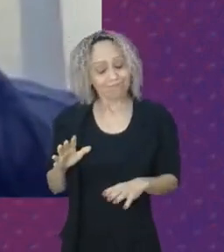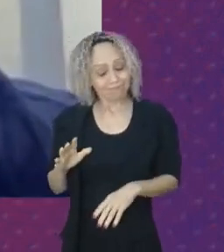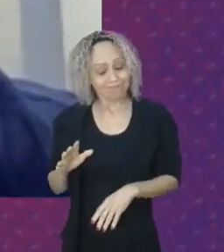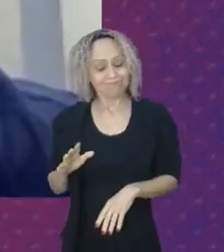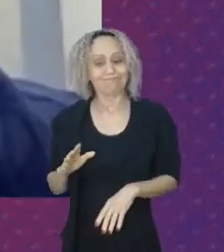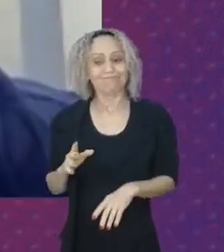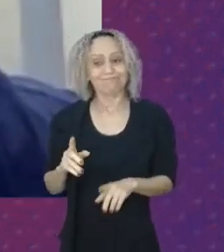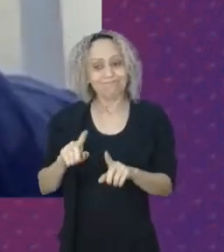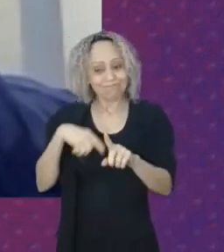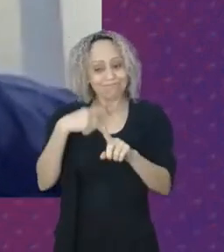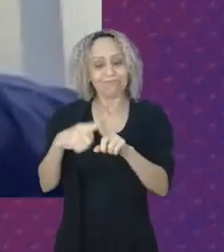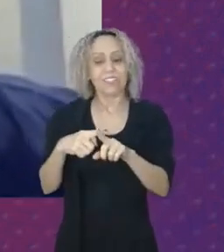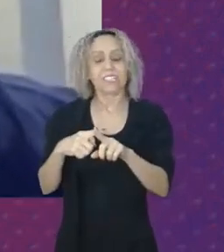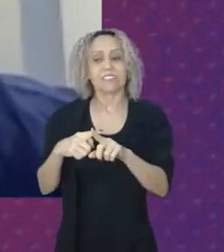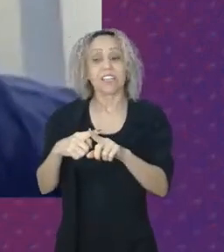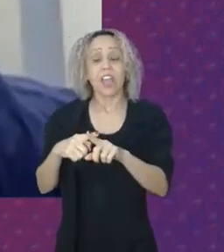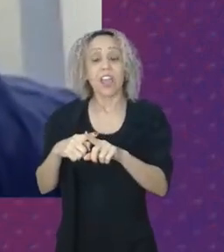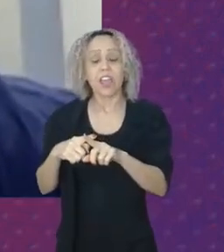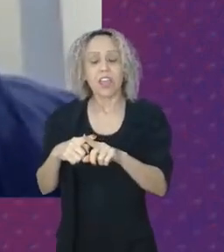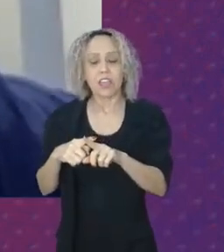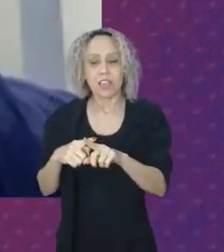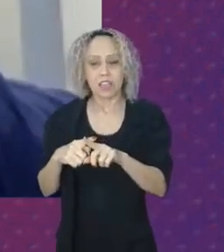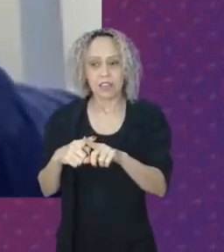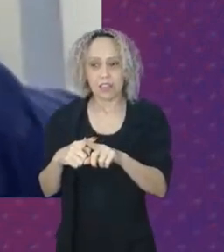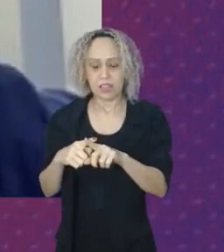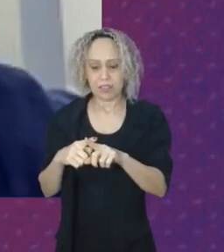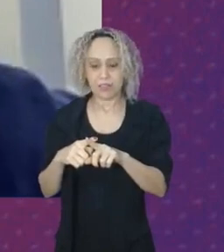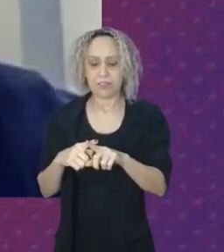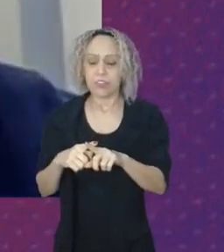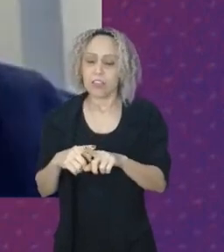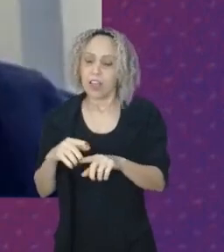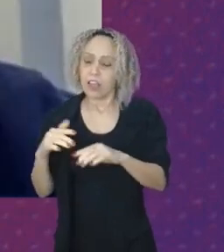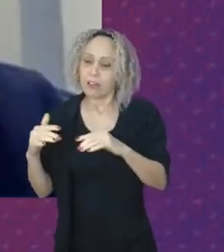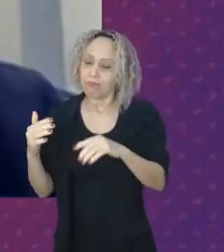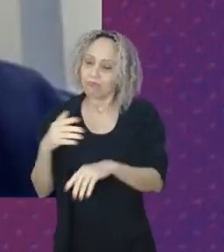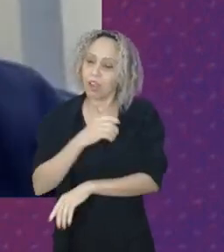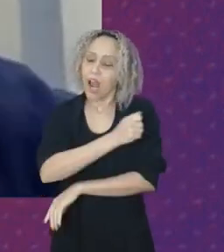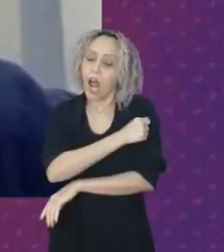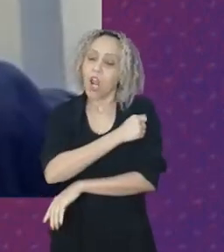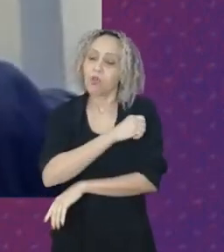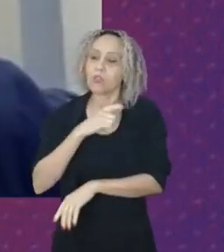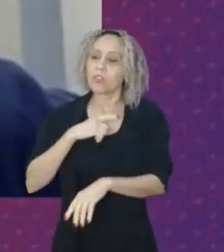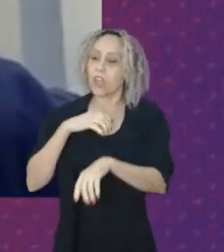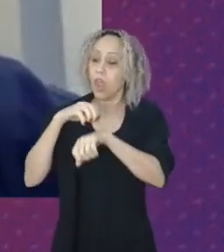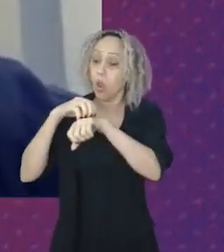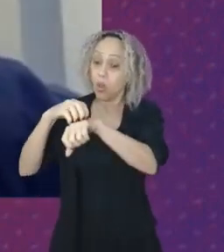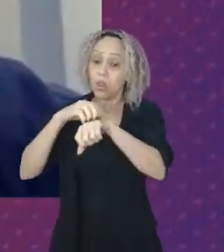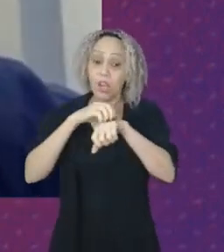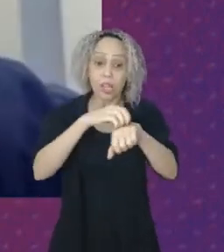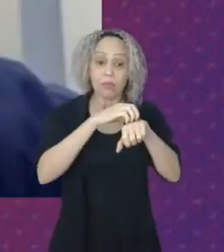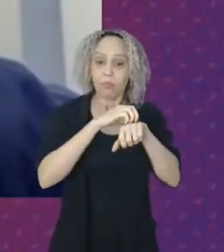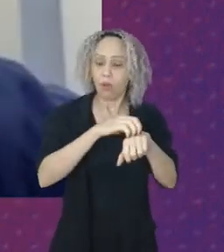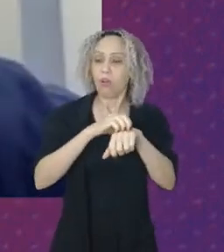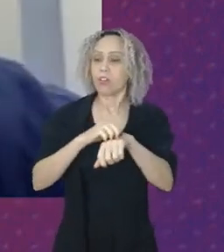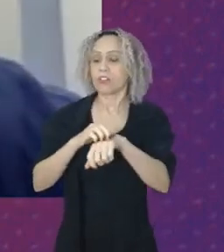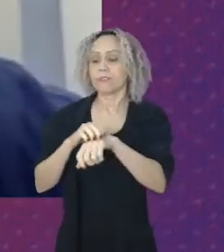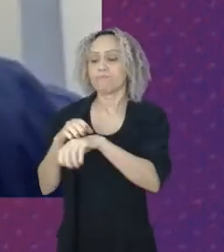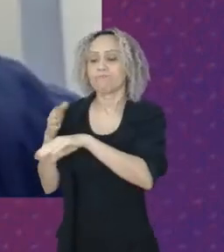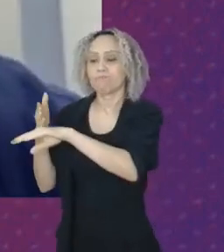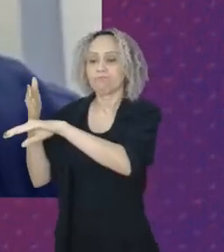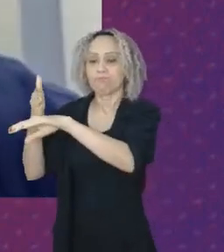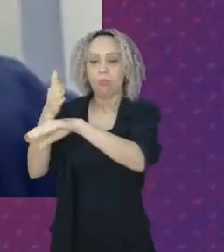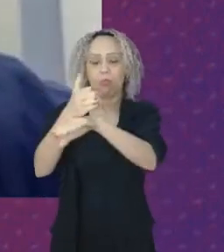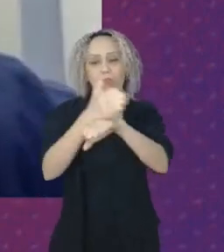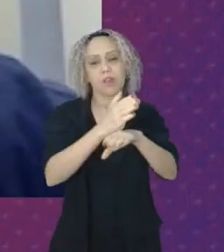estudantil. Nessa secretaria se instituiu um programa para apoiar a construção de escolas do